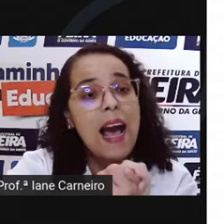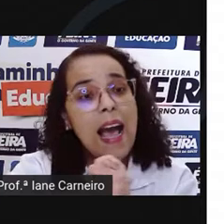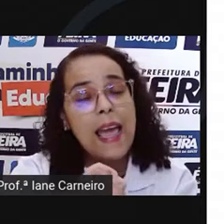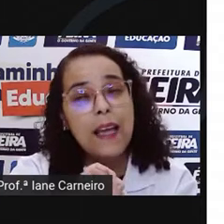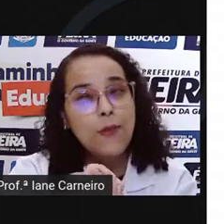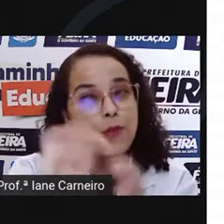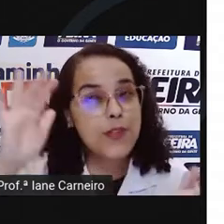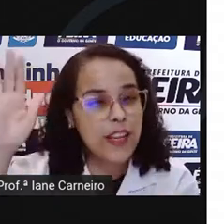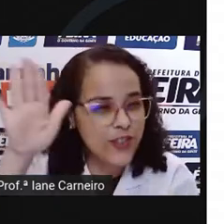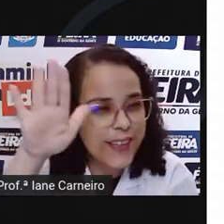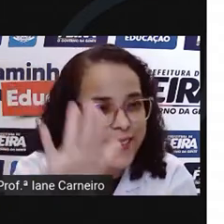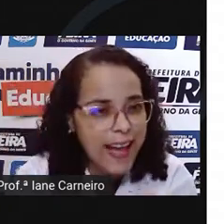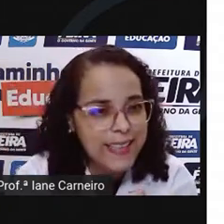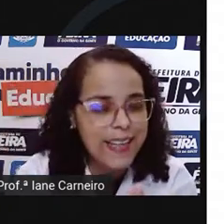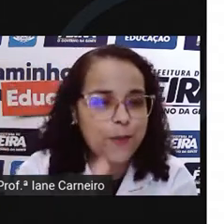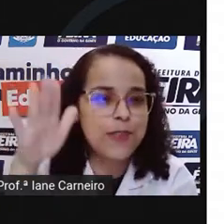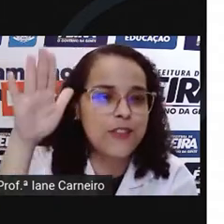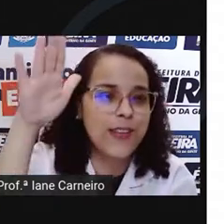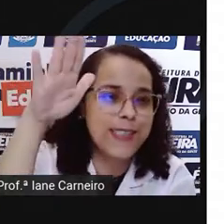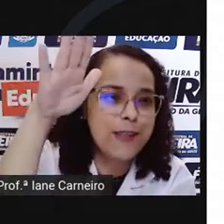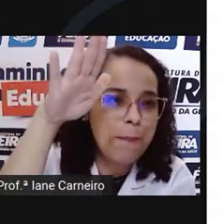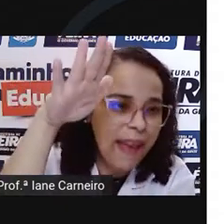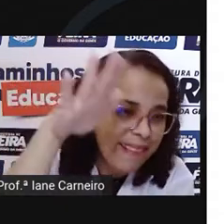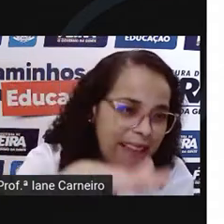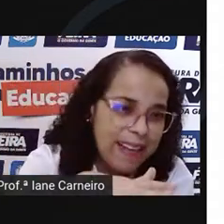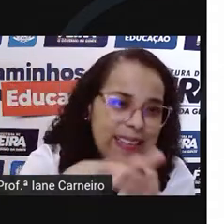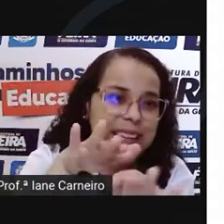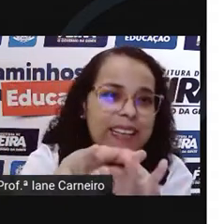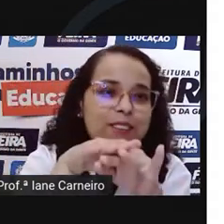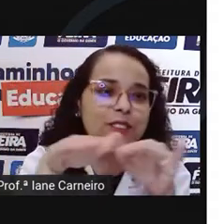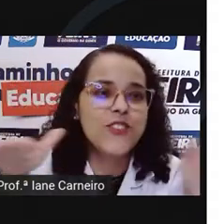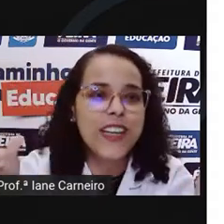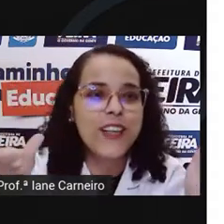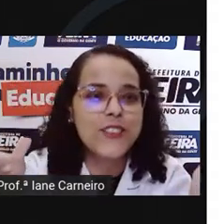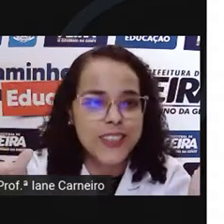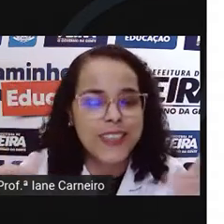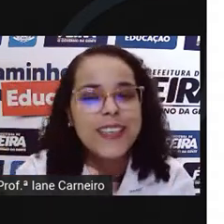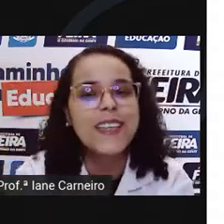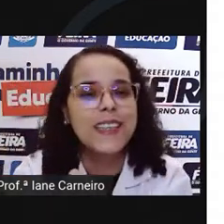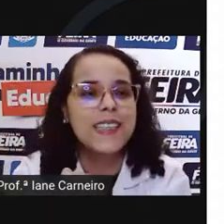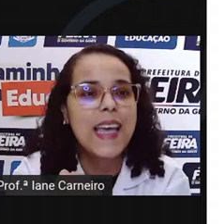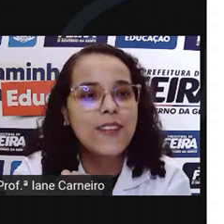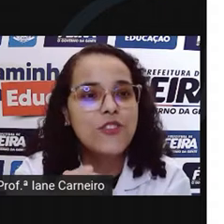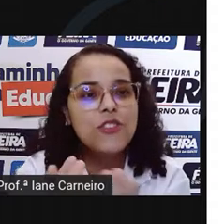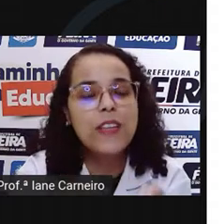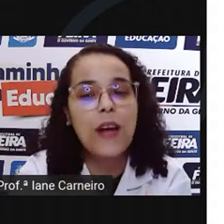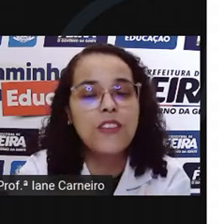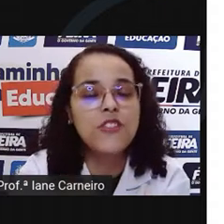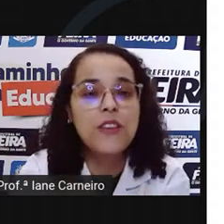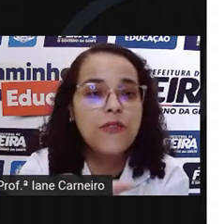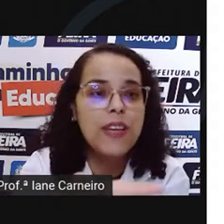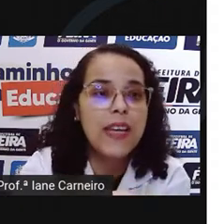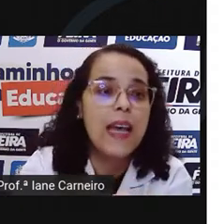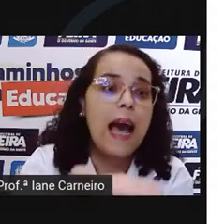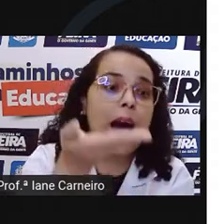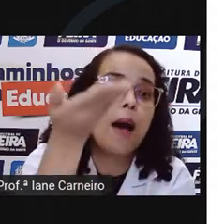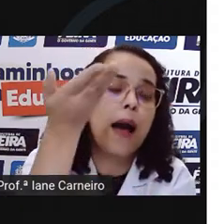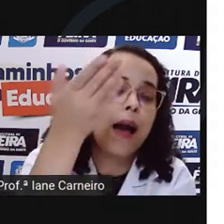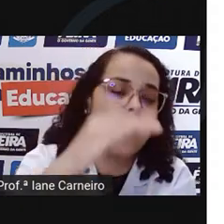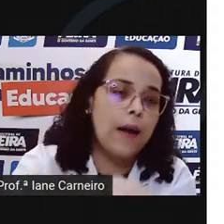figura como se fosse achatada, né, como se ela tivesse sido apertada e está ali toda esticadinha, tá certo? A gente não